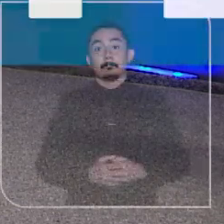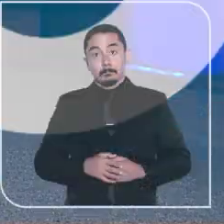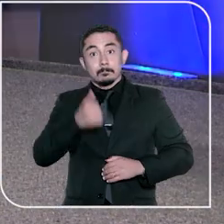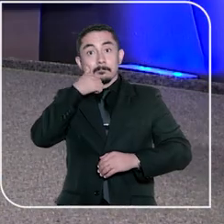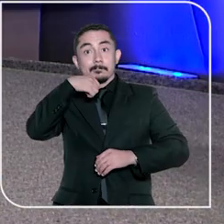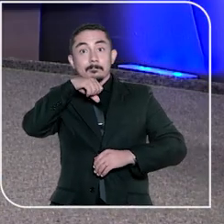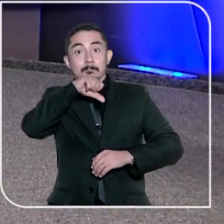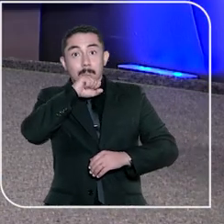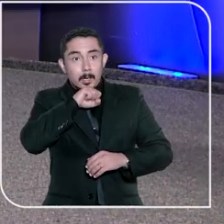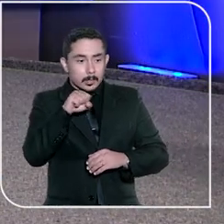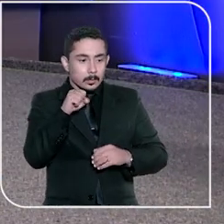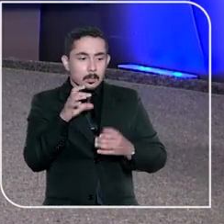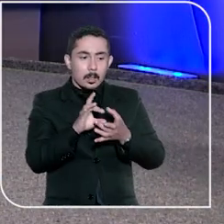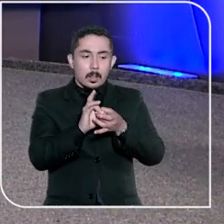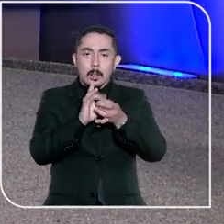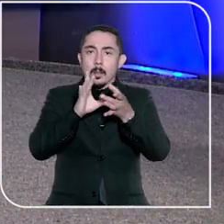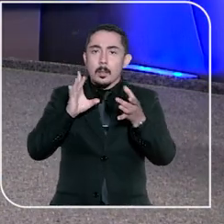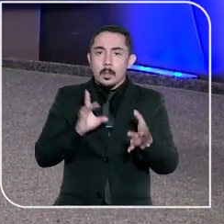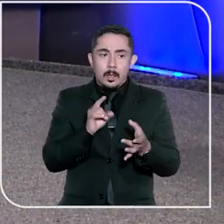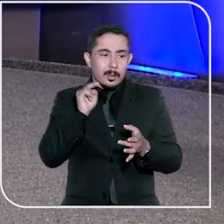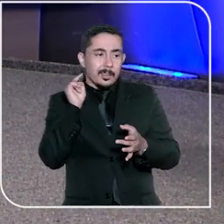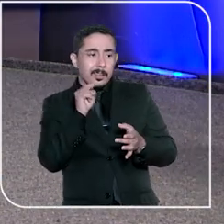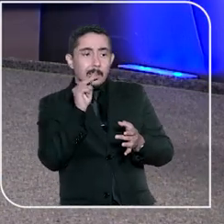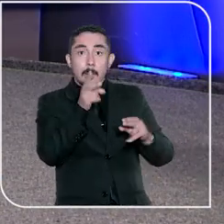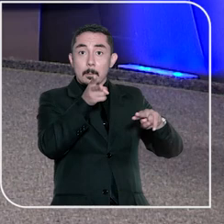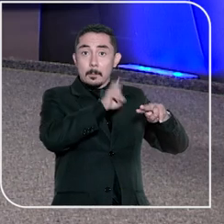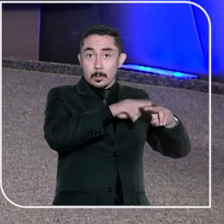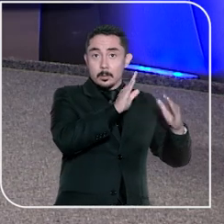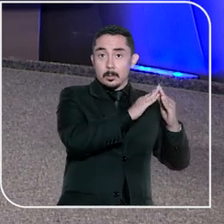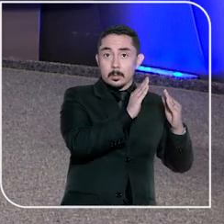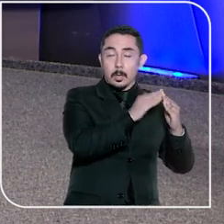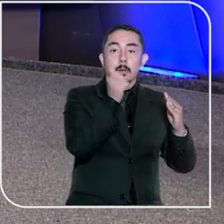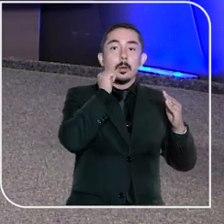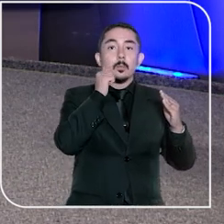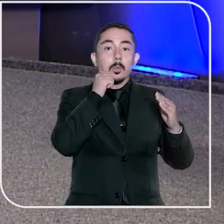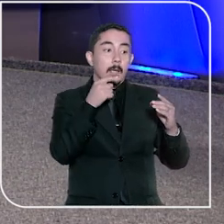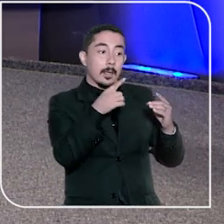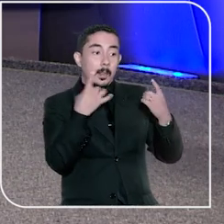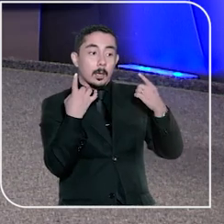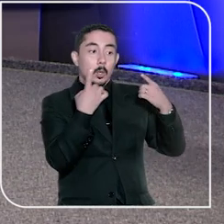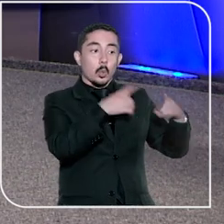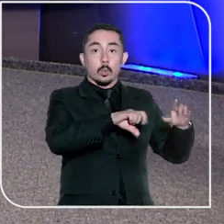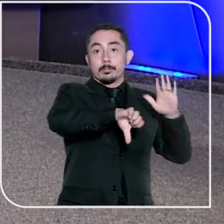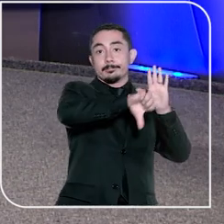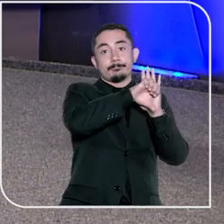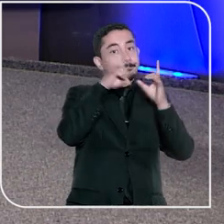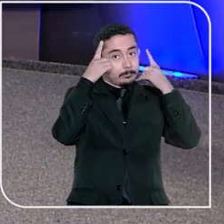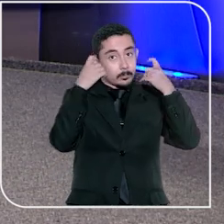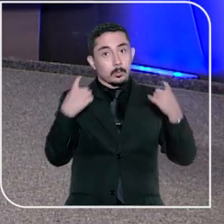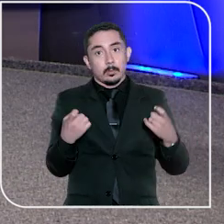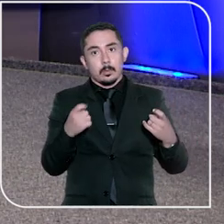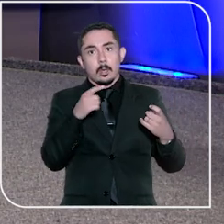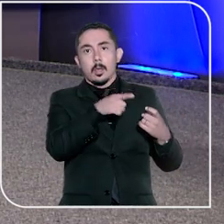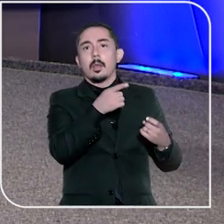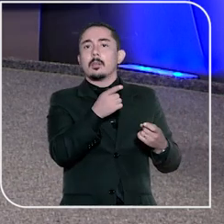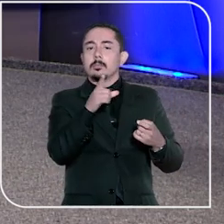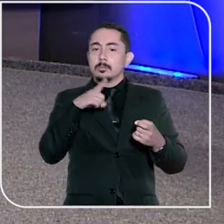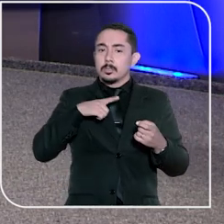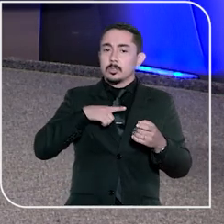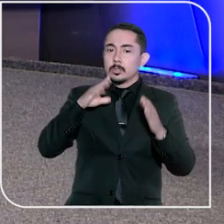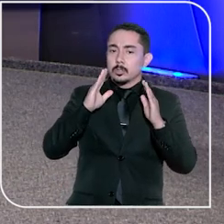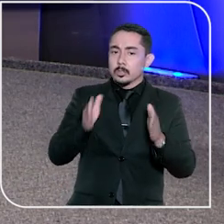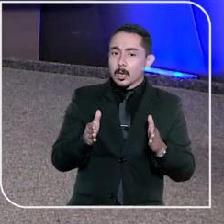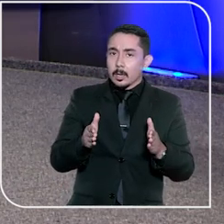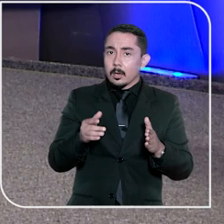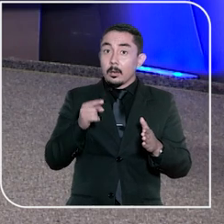Ar maternidade não assegura prisão domiciliar a mulher condenada por crime violento a detenta